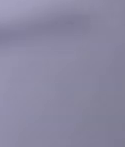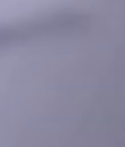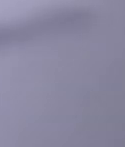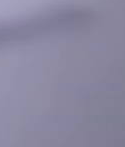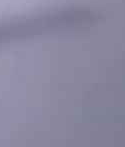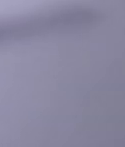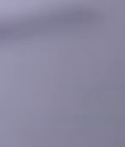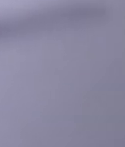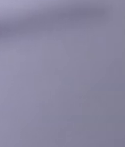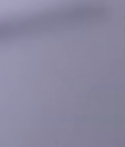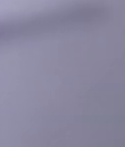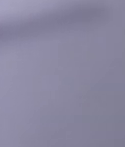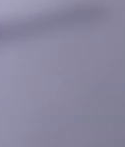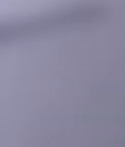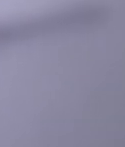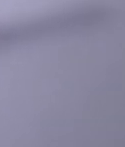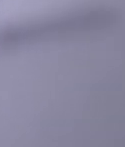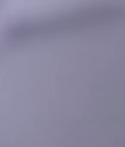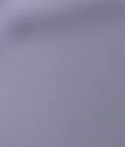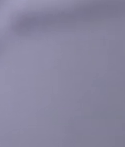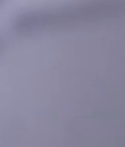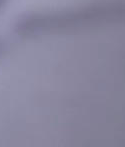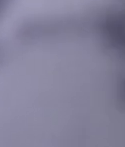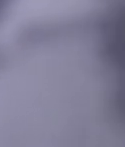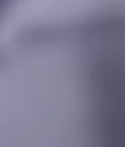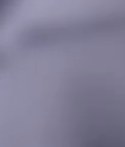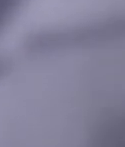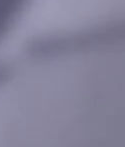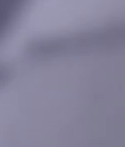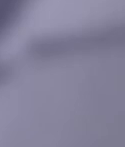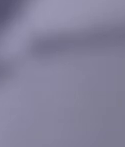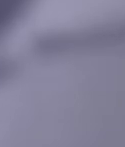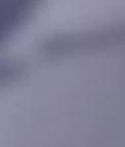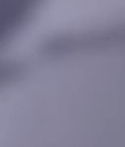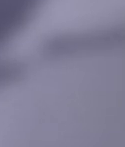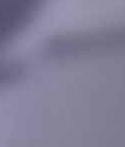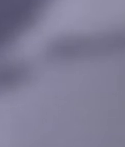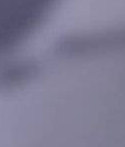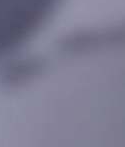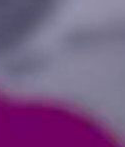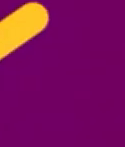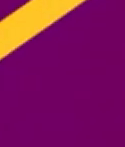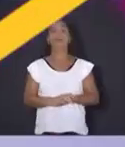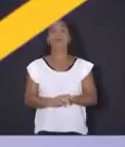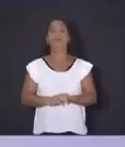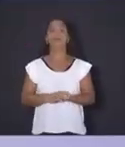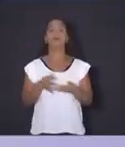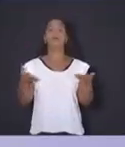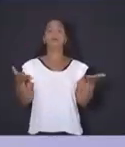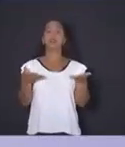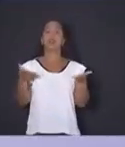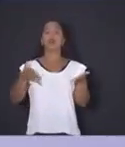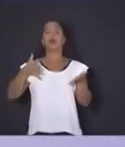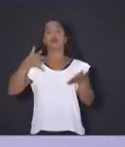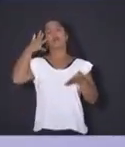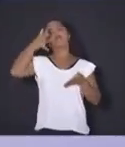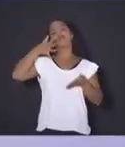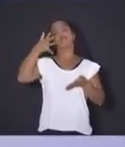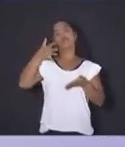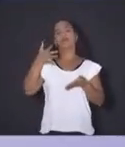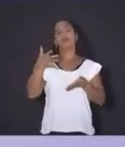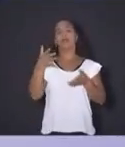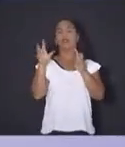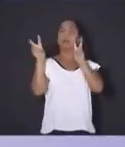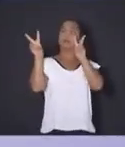conferência com o tema austeridade e crise social eu vou falar um pouco de um tema